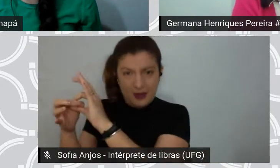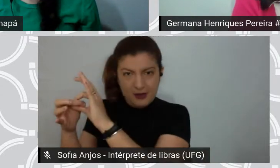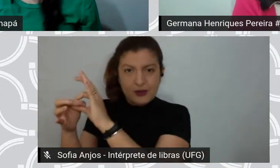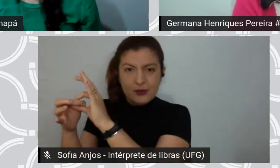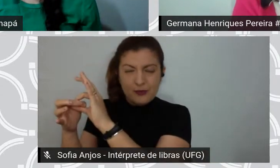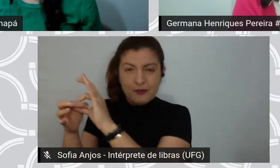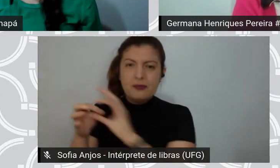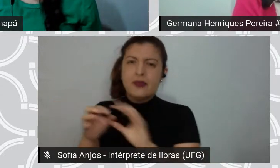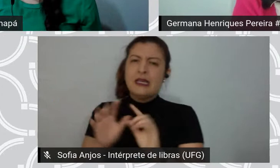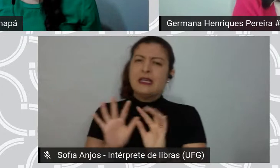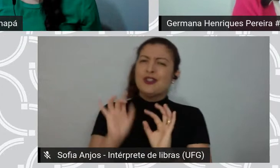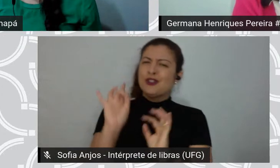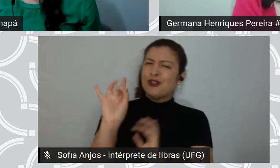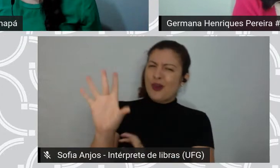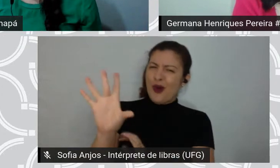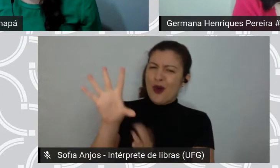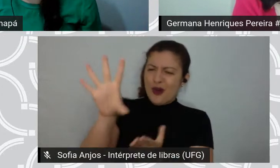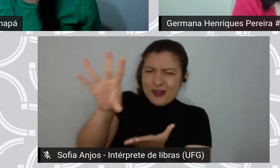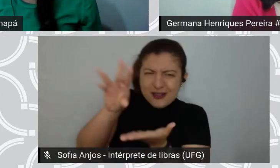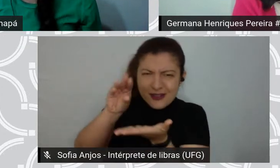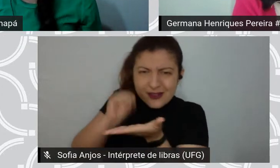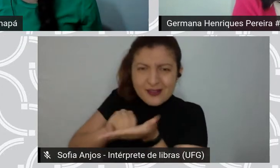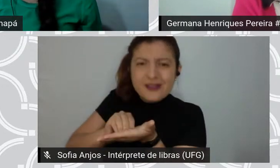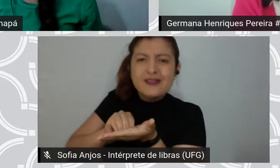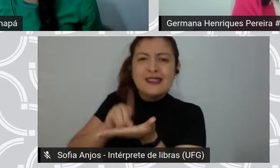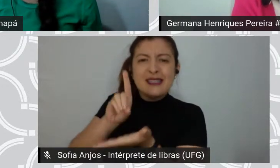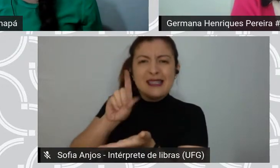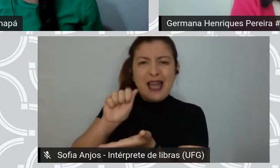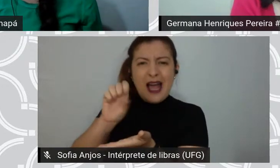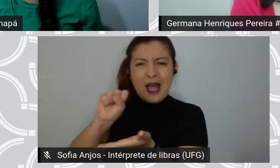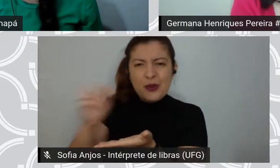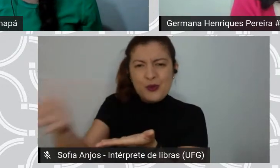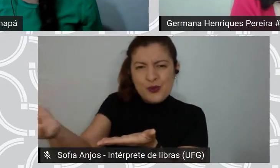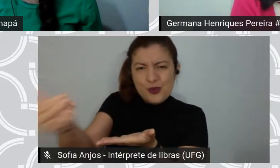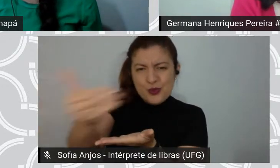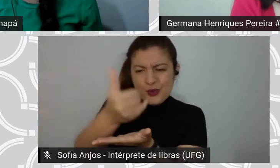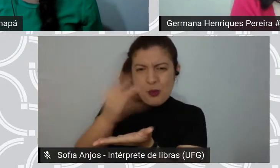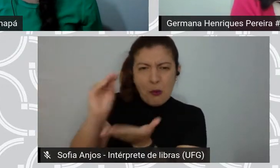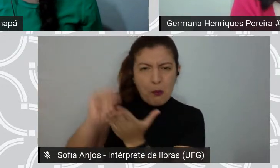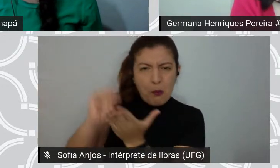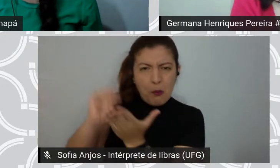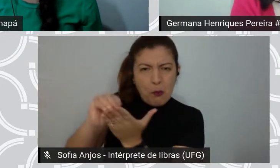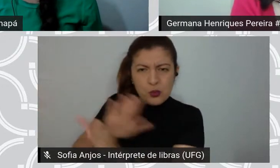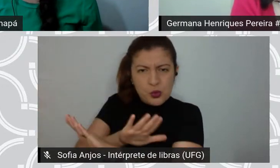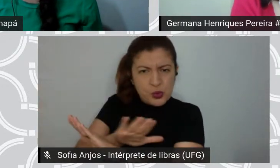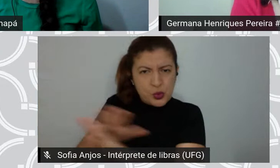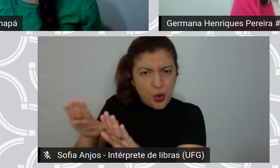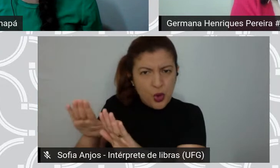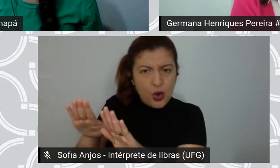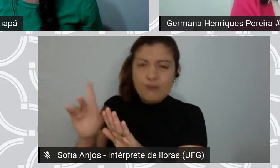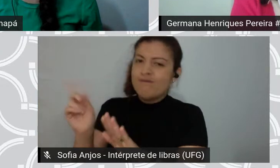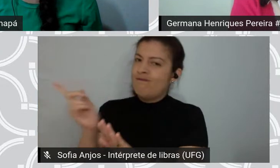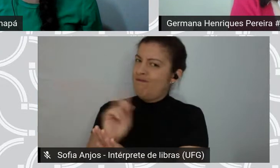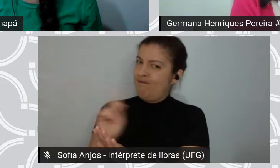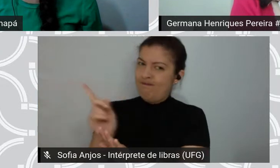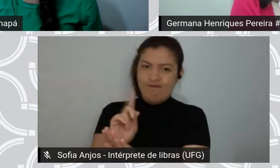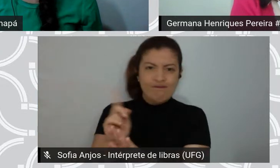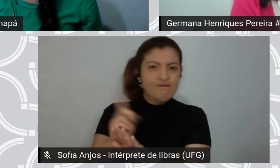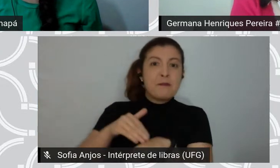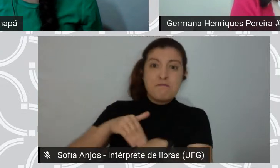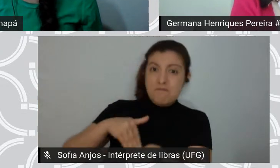de registro e catalogação de dados, a escrita da história da tradução requer